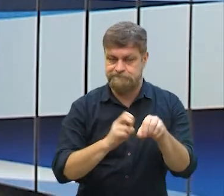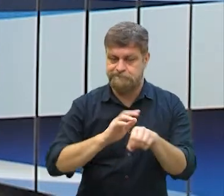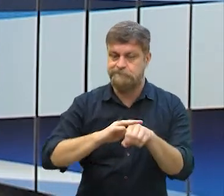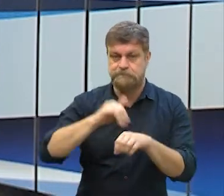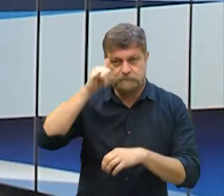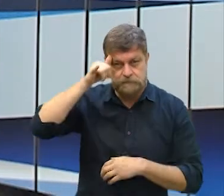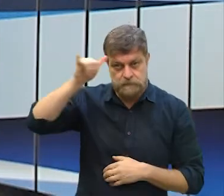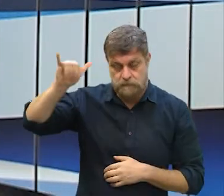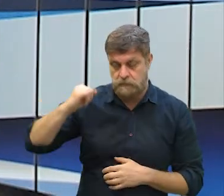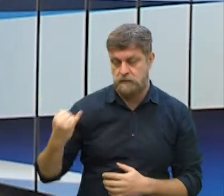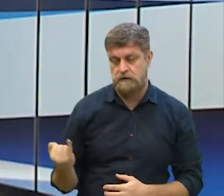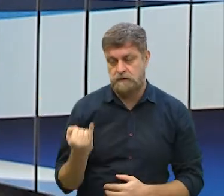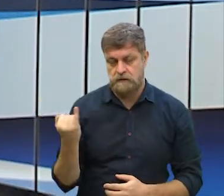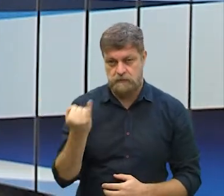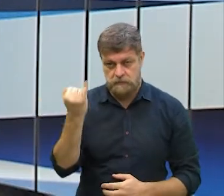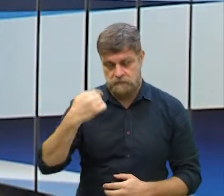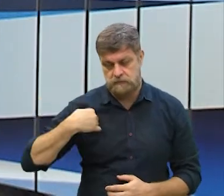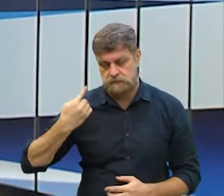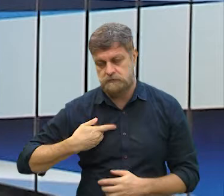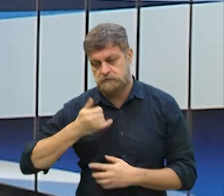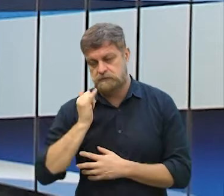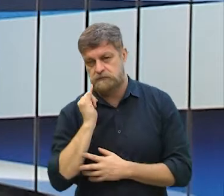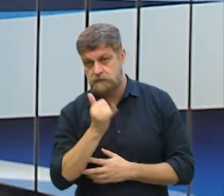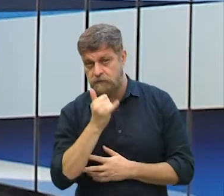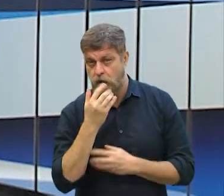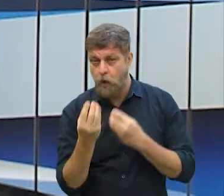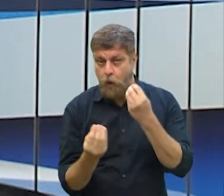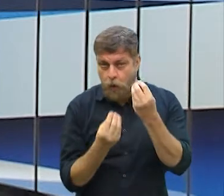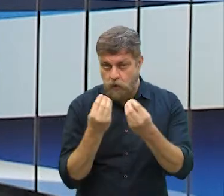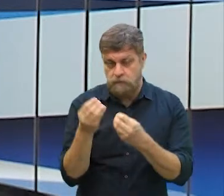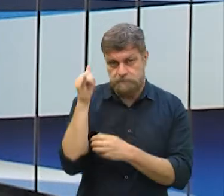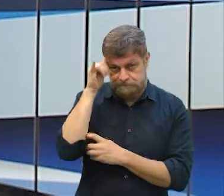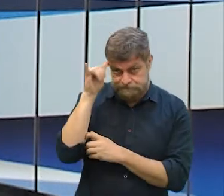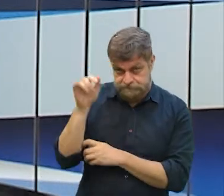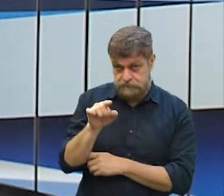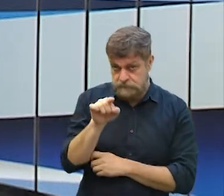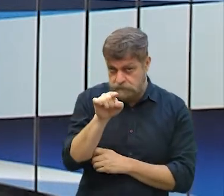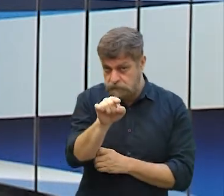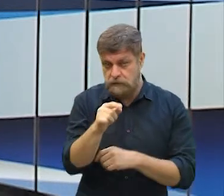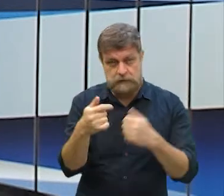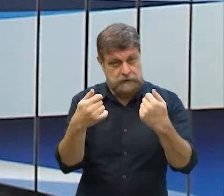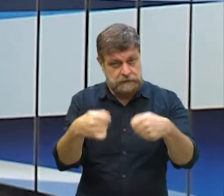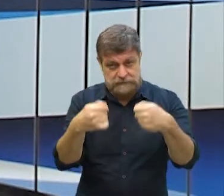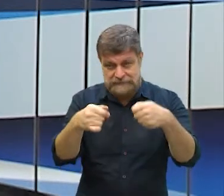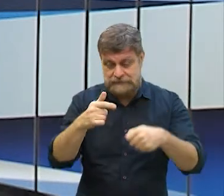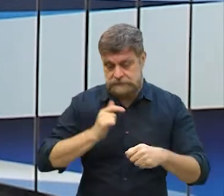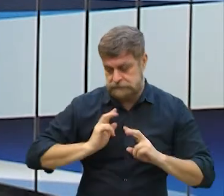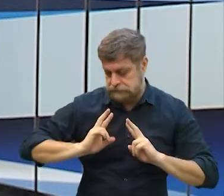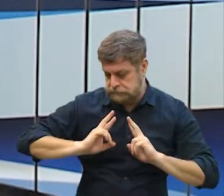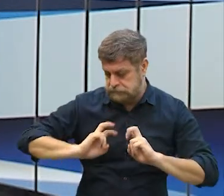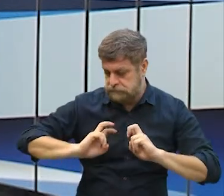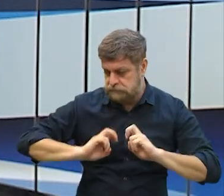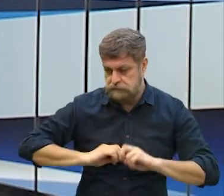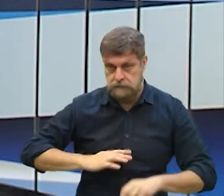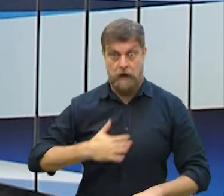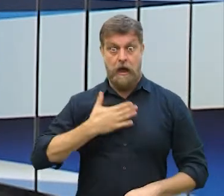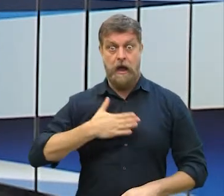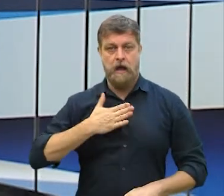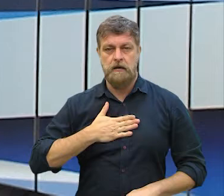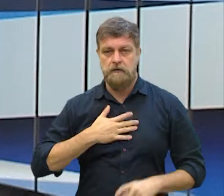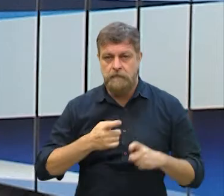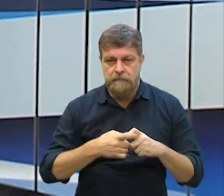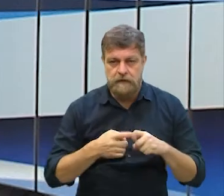da próstata. E é muito importante, nós estamos falando aqui sobre prevenção, para que você não precise ter os sintomas para